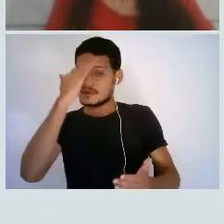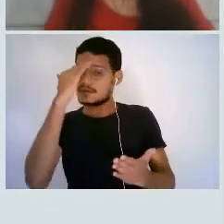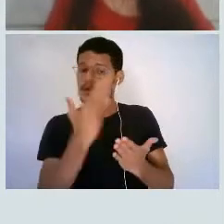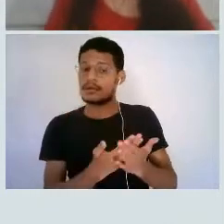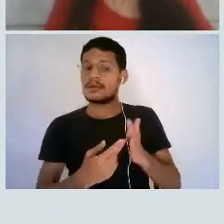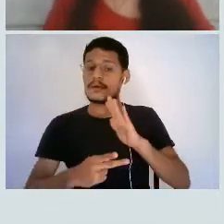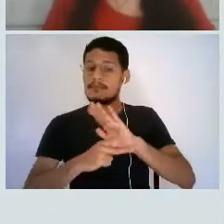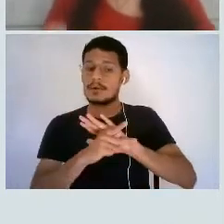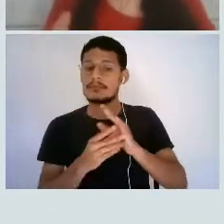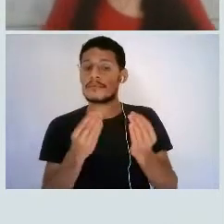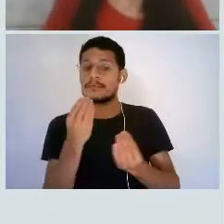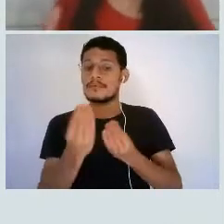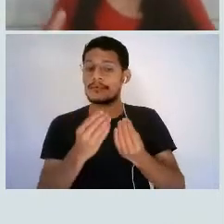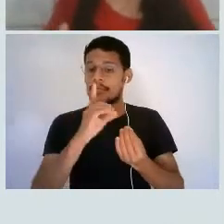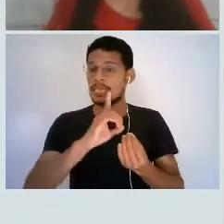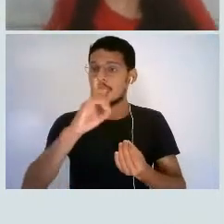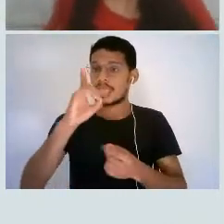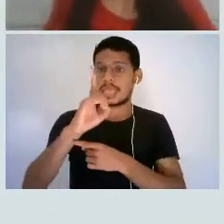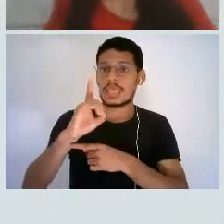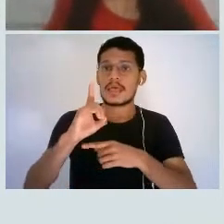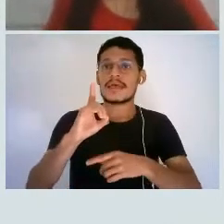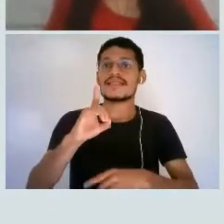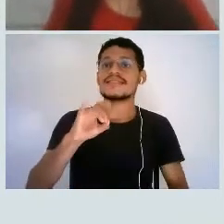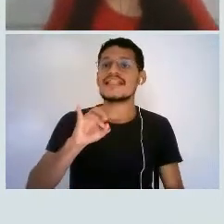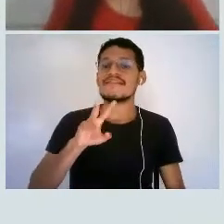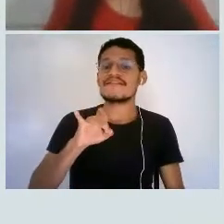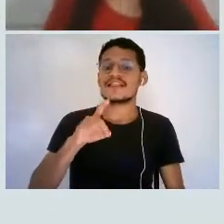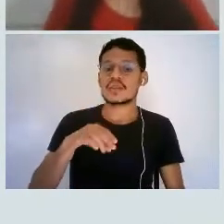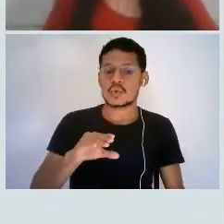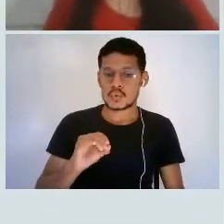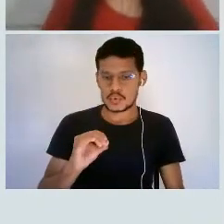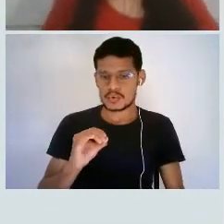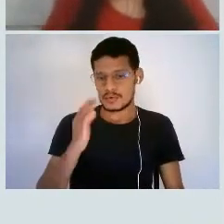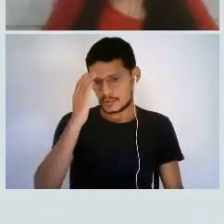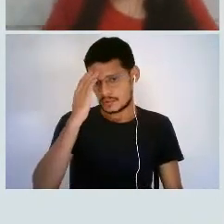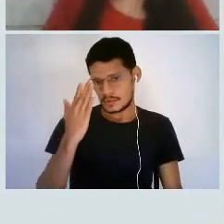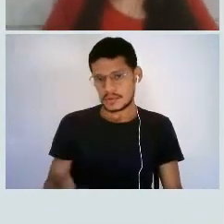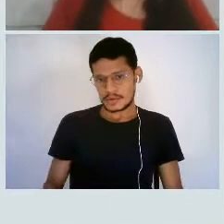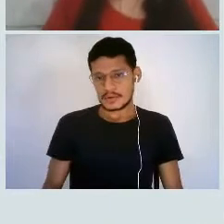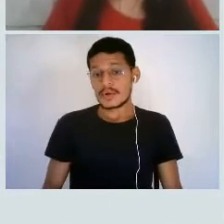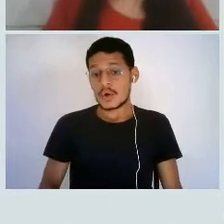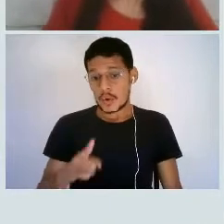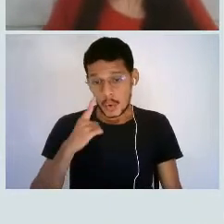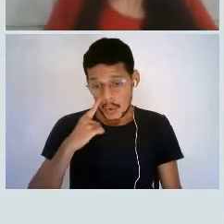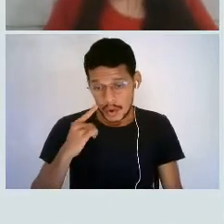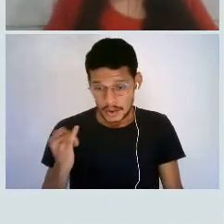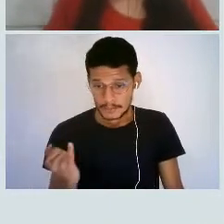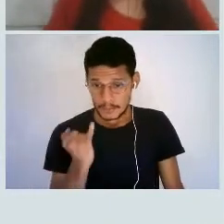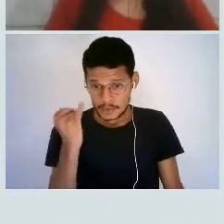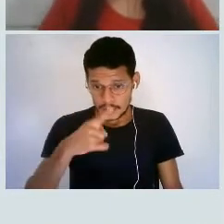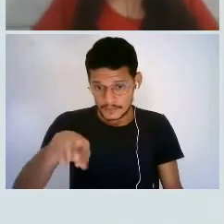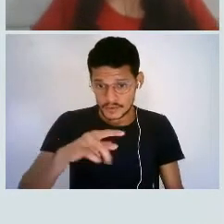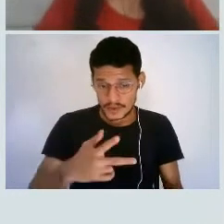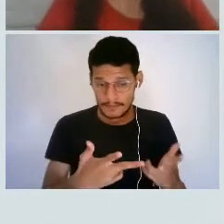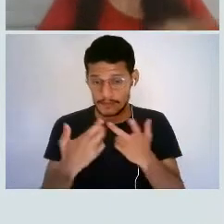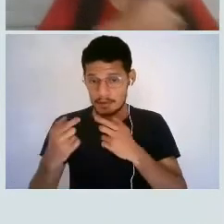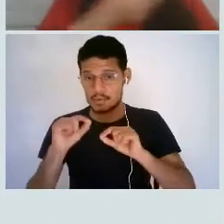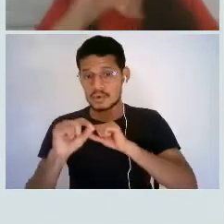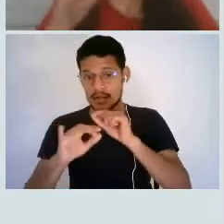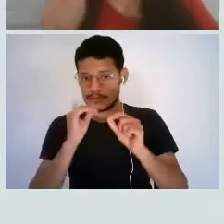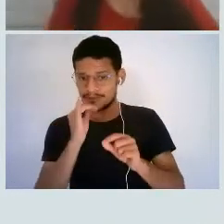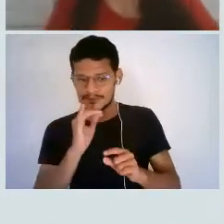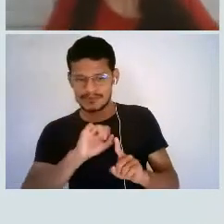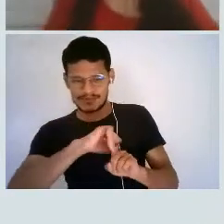do divino. É importante perceber que, nesse processo, a sociedade e todo